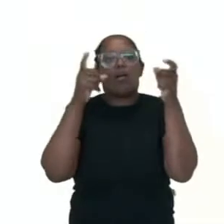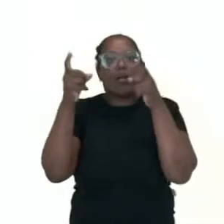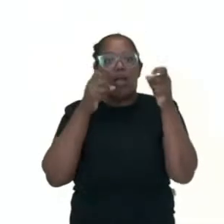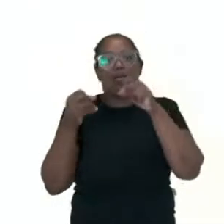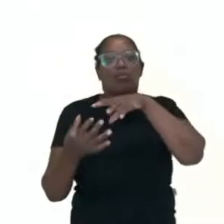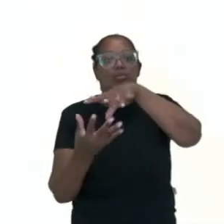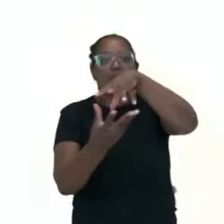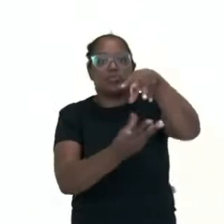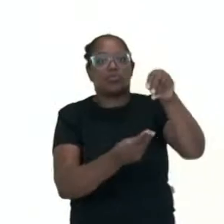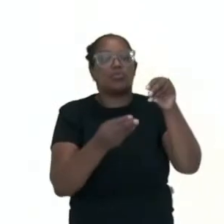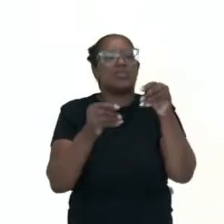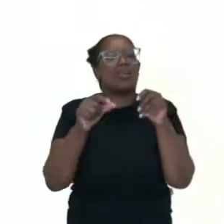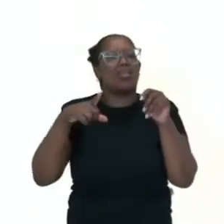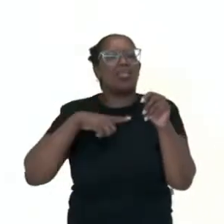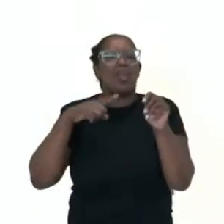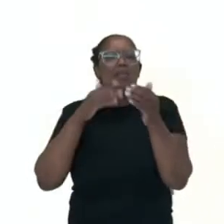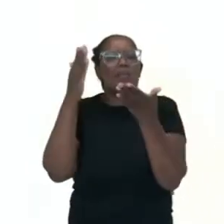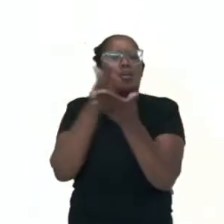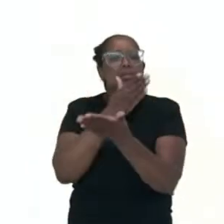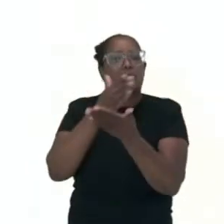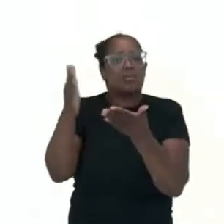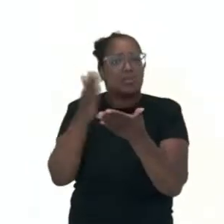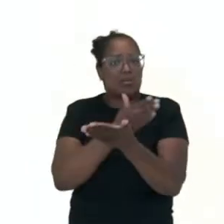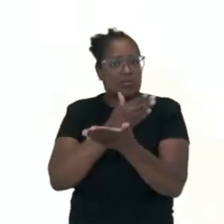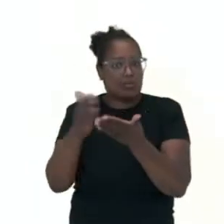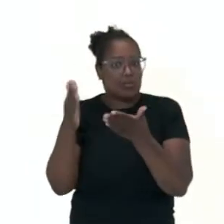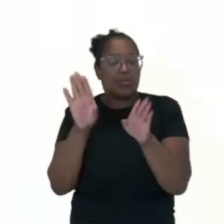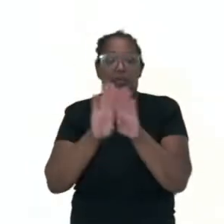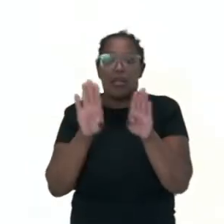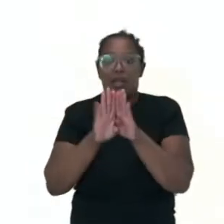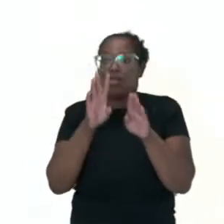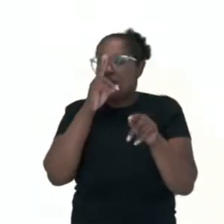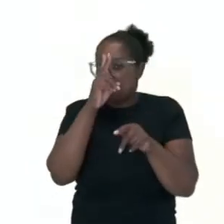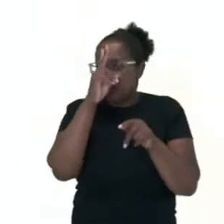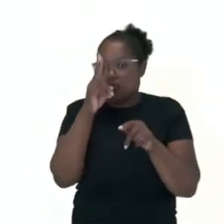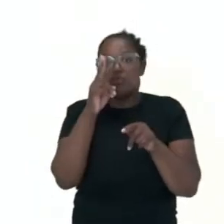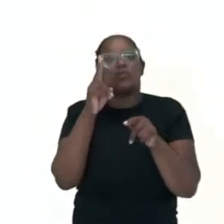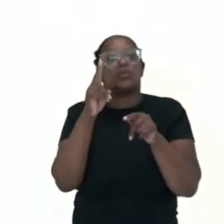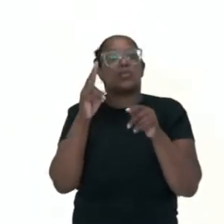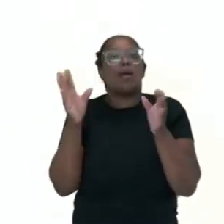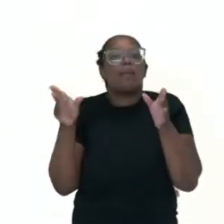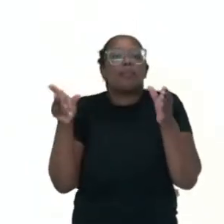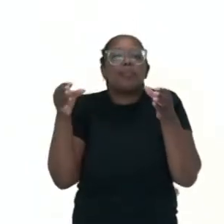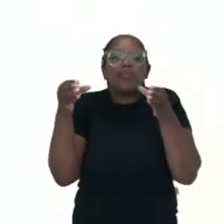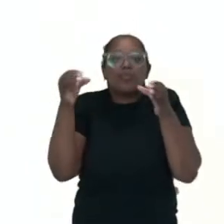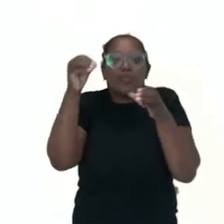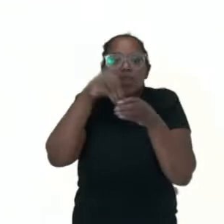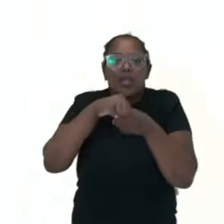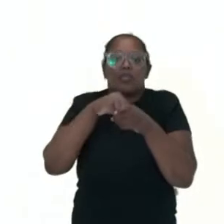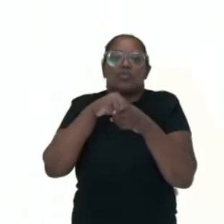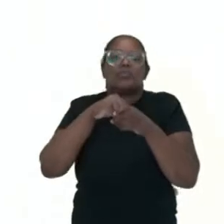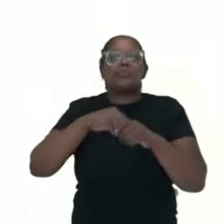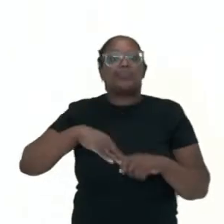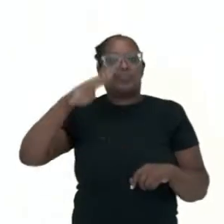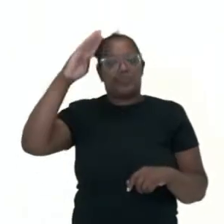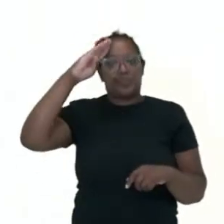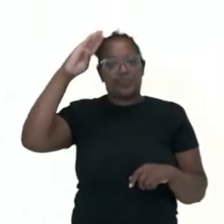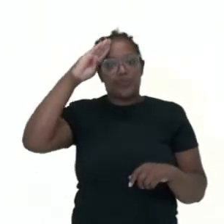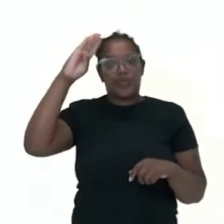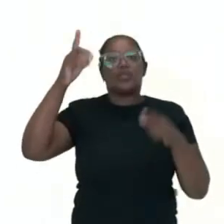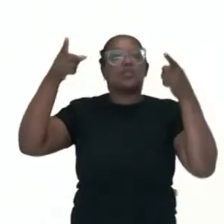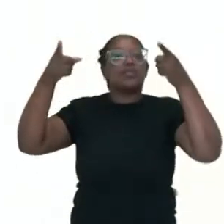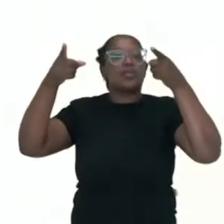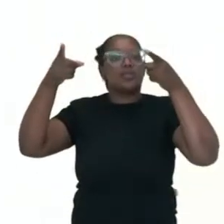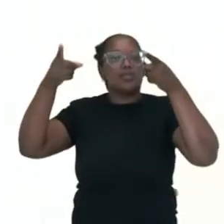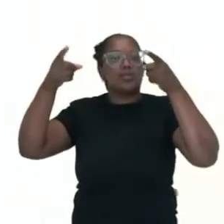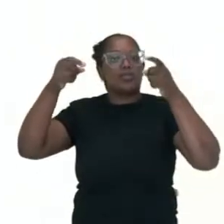um redimensionamento das forças de potencial dentro de um cenário político e militar. Então, a gente primeiro